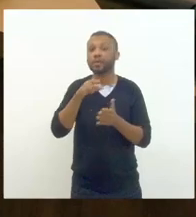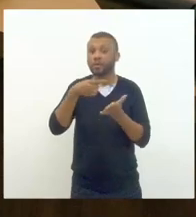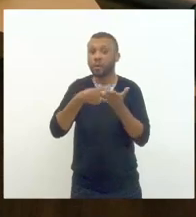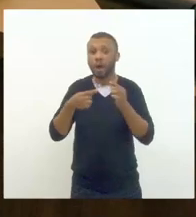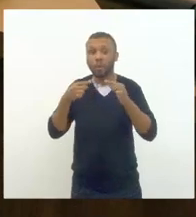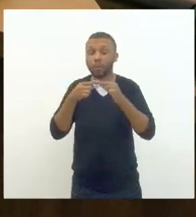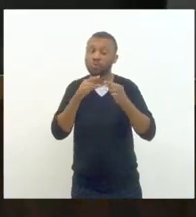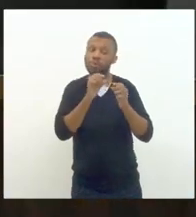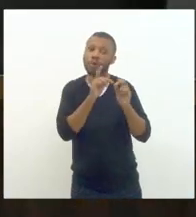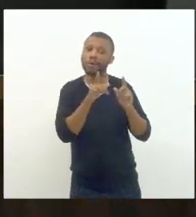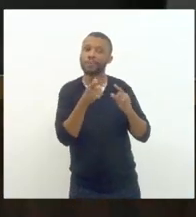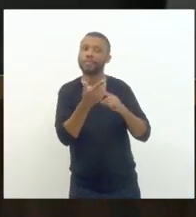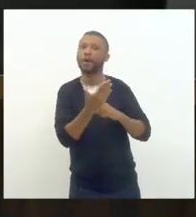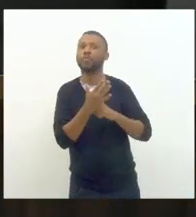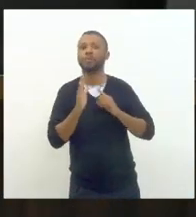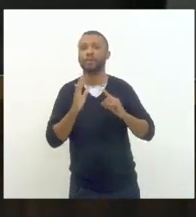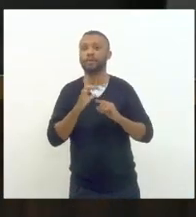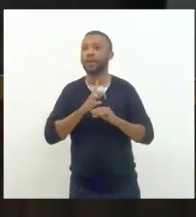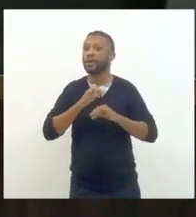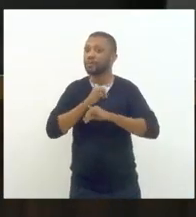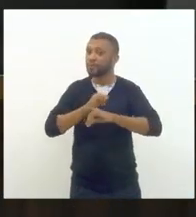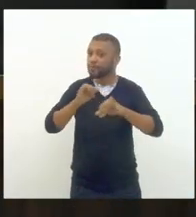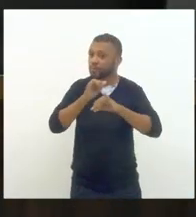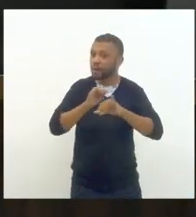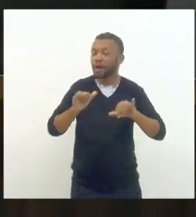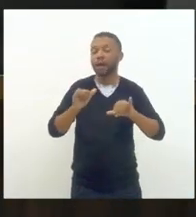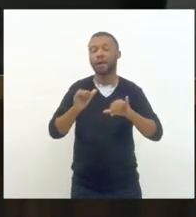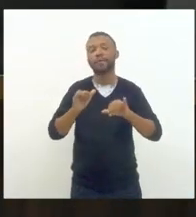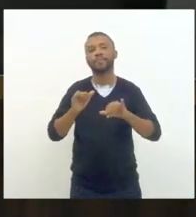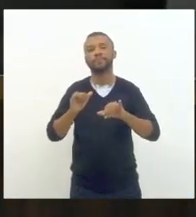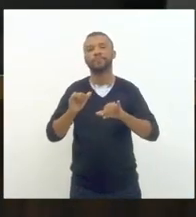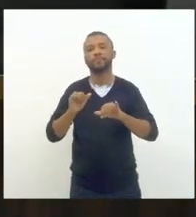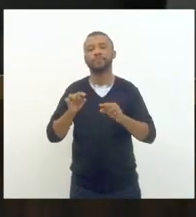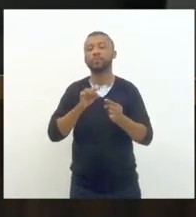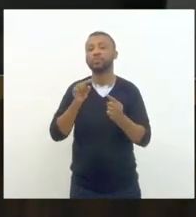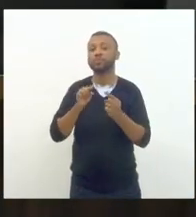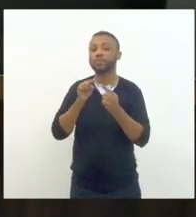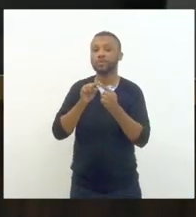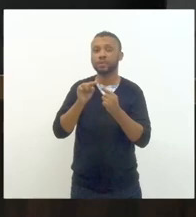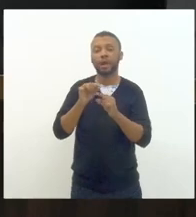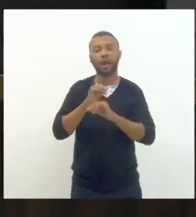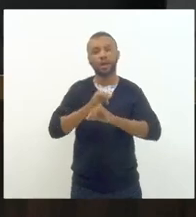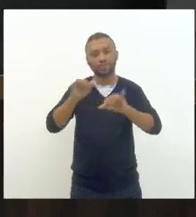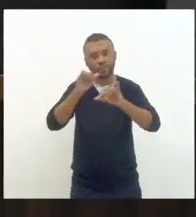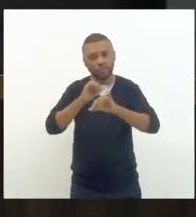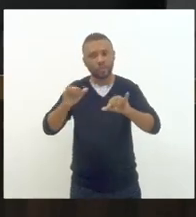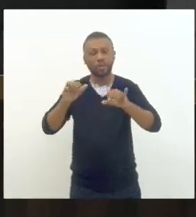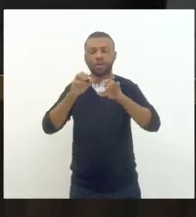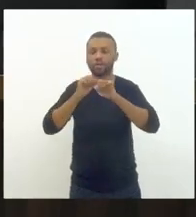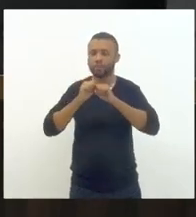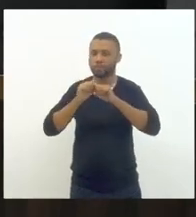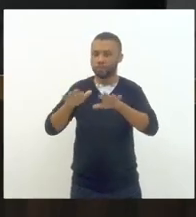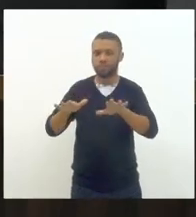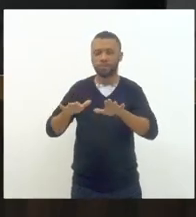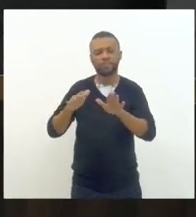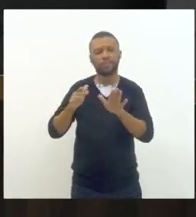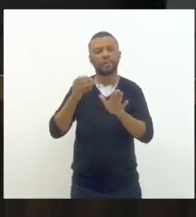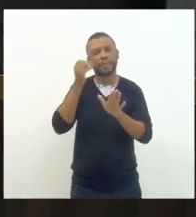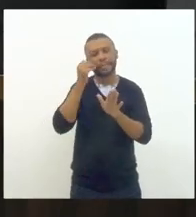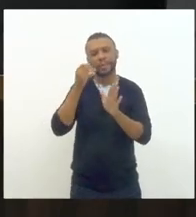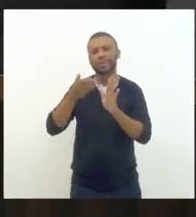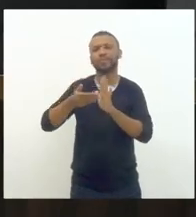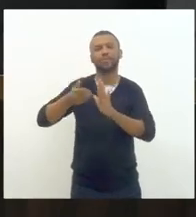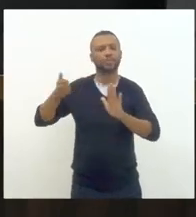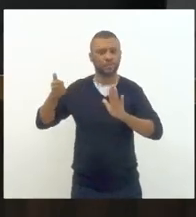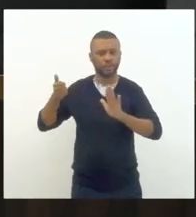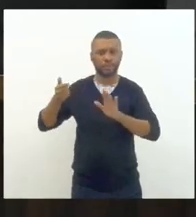me contemple. Aonde diz divulgar e a finalidade, a divulgação e difusão. Vamos tirar isso e vamos